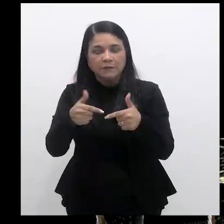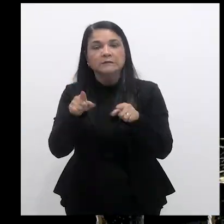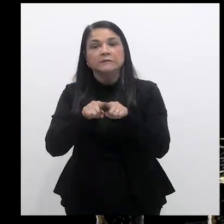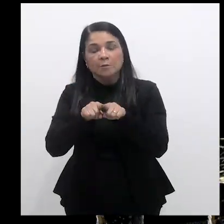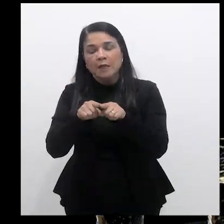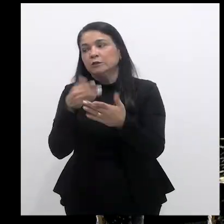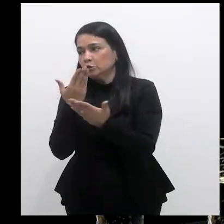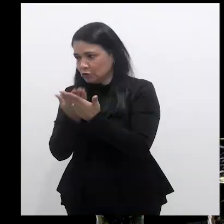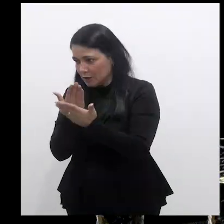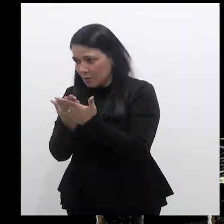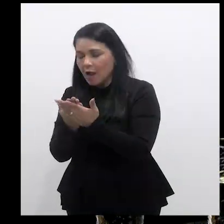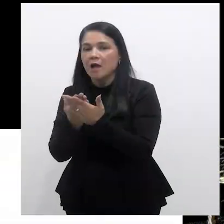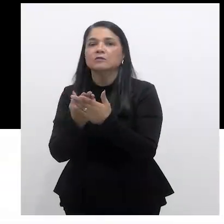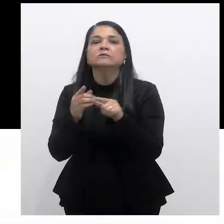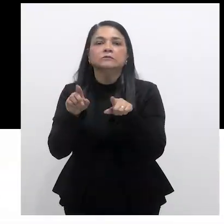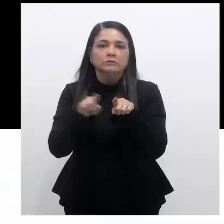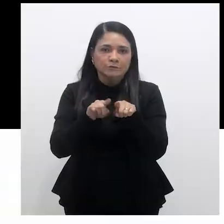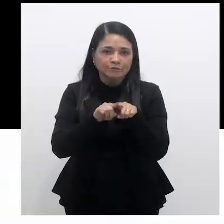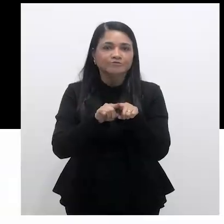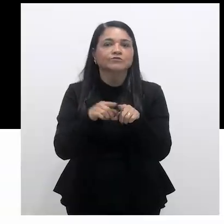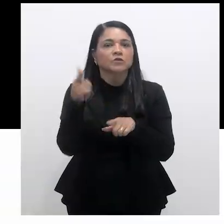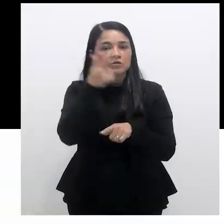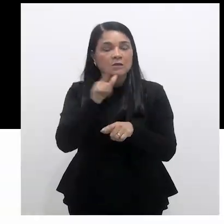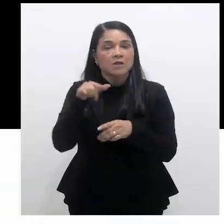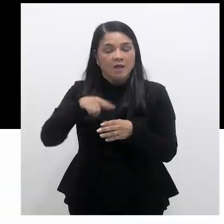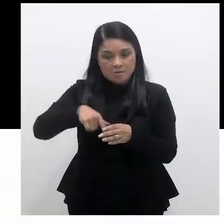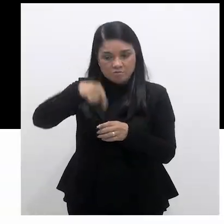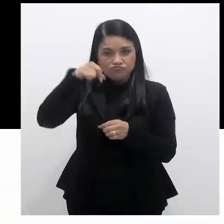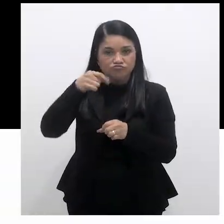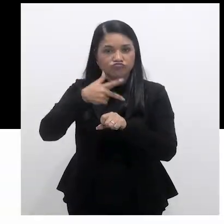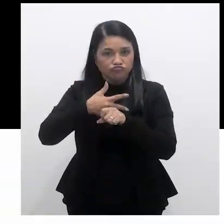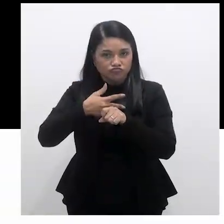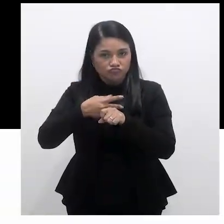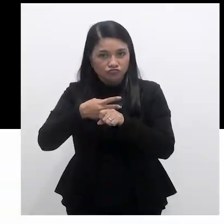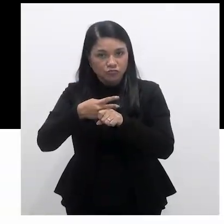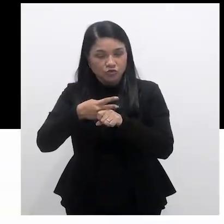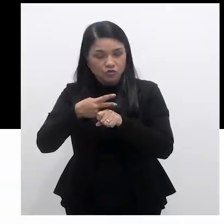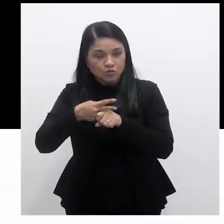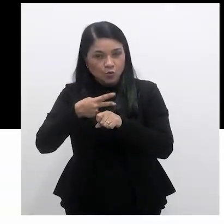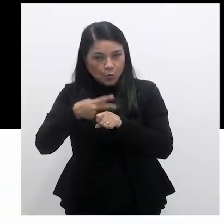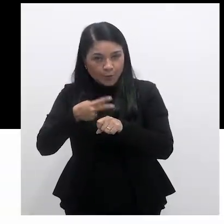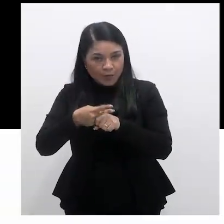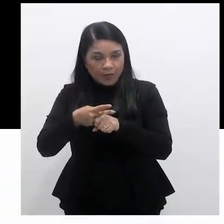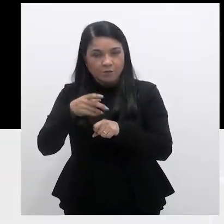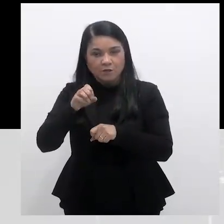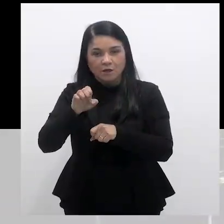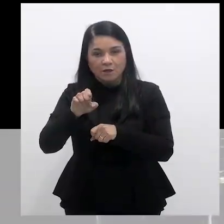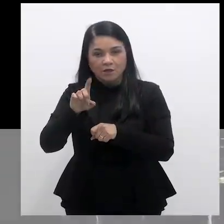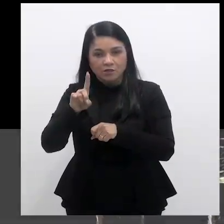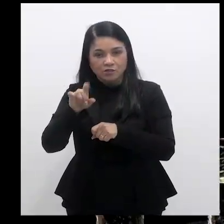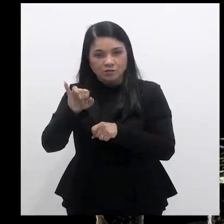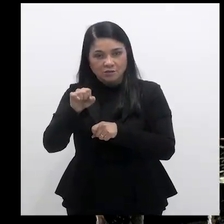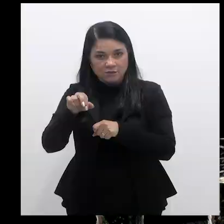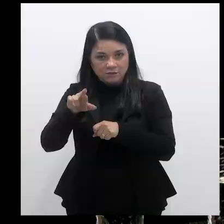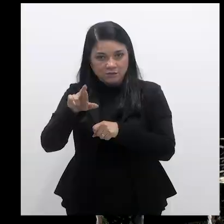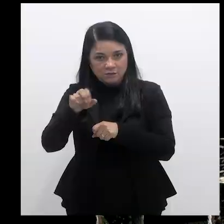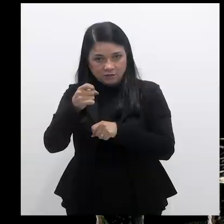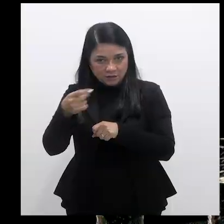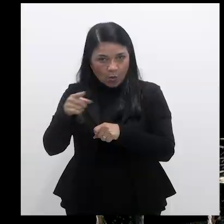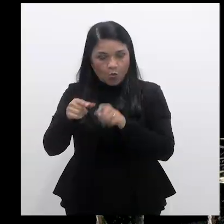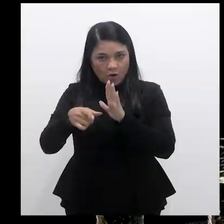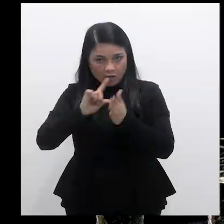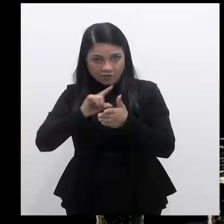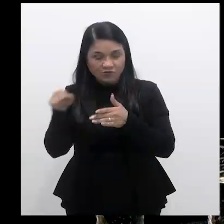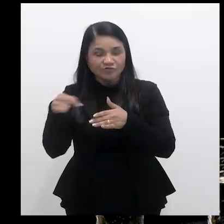trabalho, também no estudo. Inclusive, a ganhadora do smartphone da edição anterior, ela continua